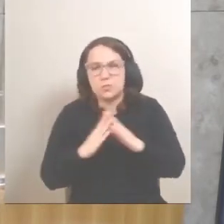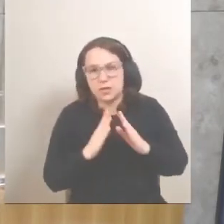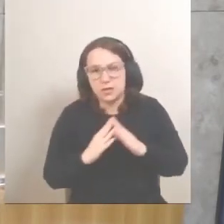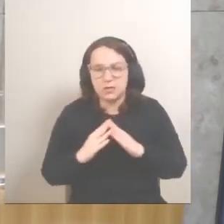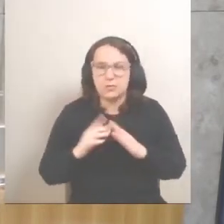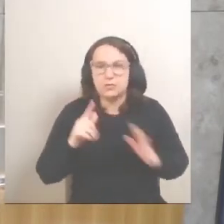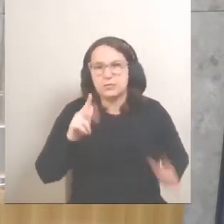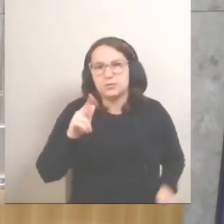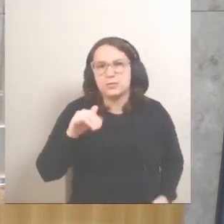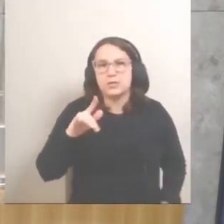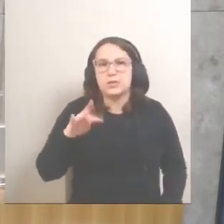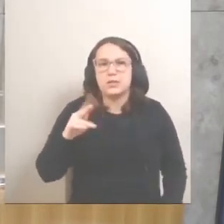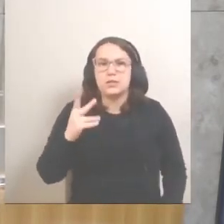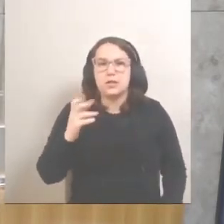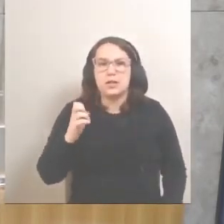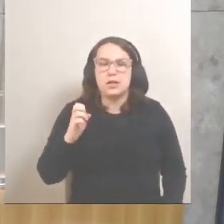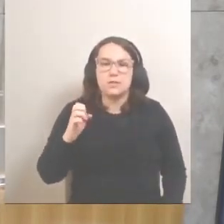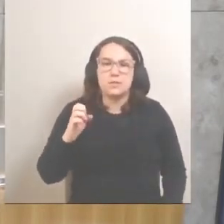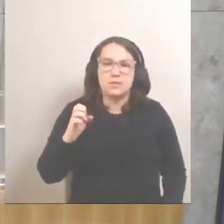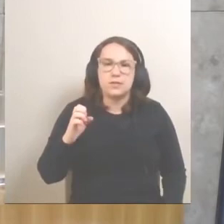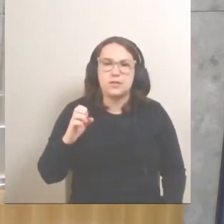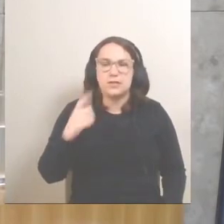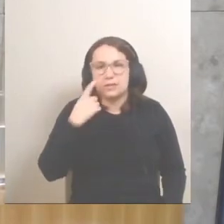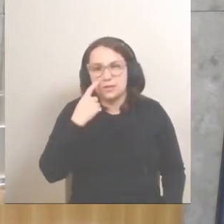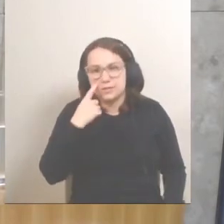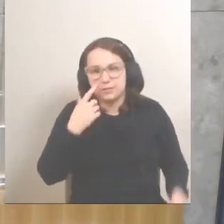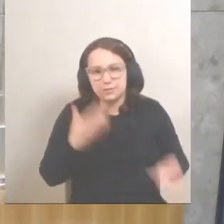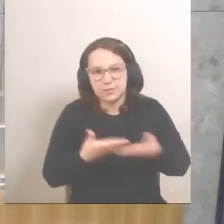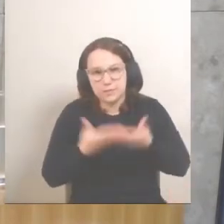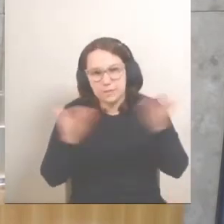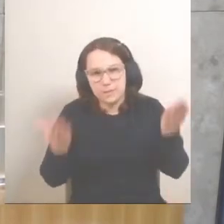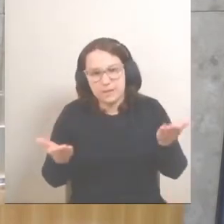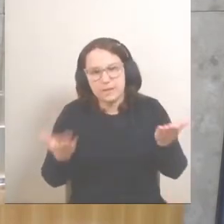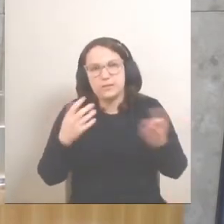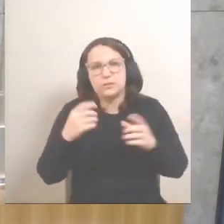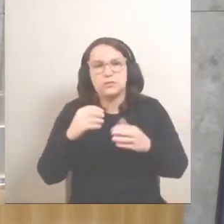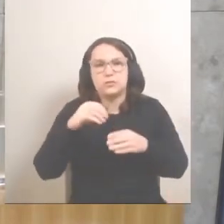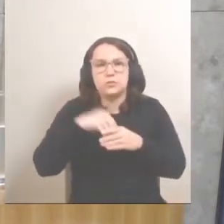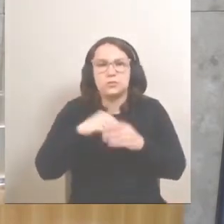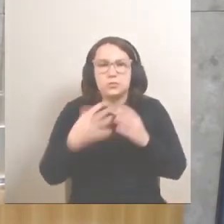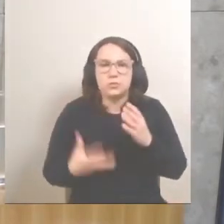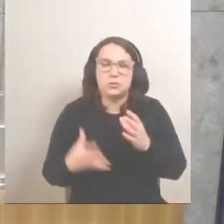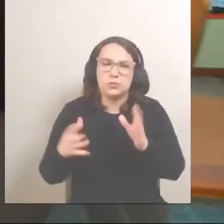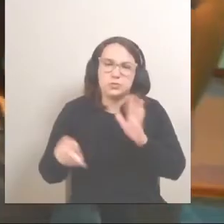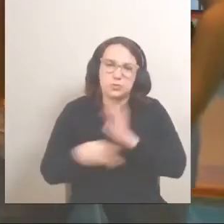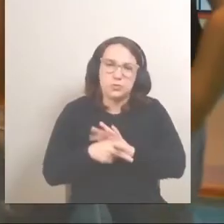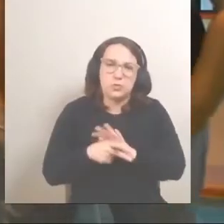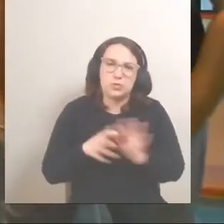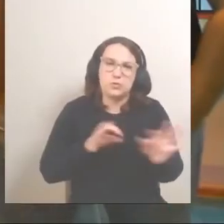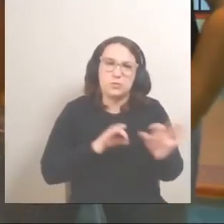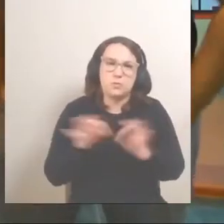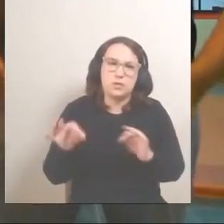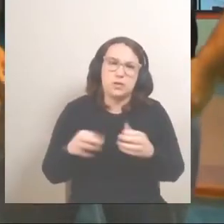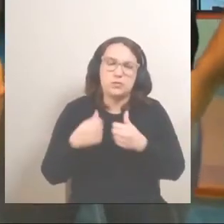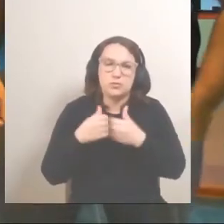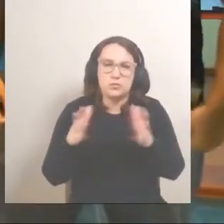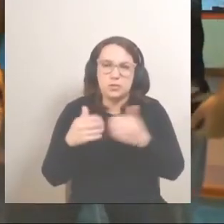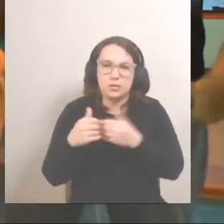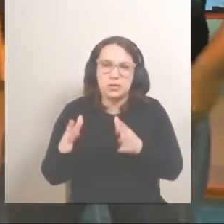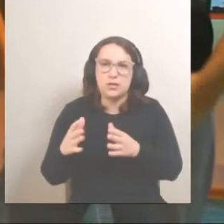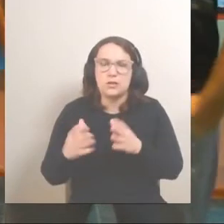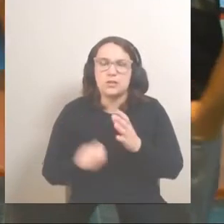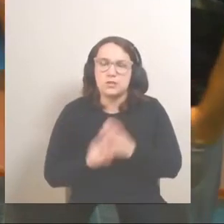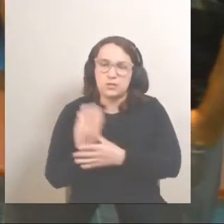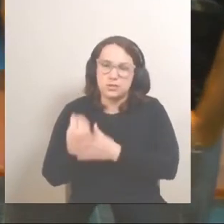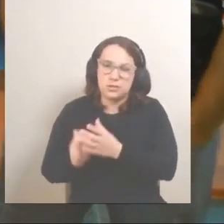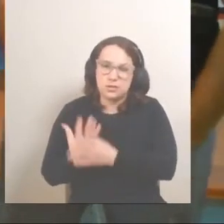por Guilherme Fuoco. A página compartilha diariamente conteúdos do bairro. Tem planos de expansão de suas